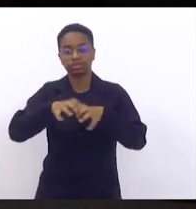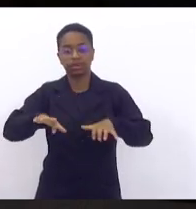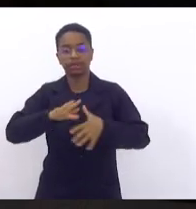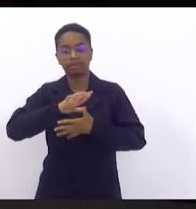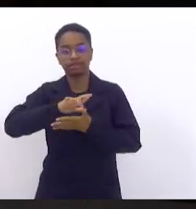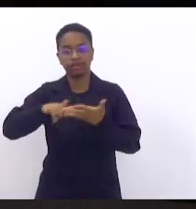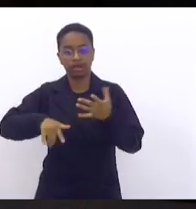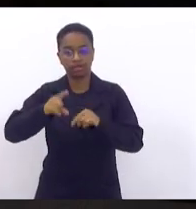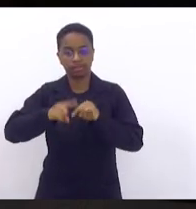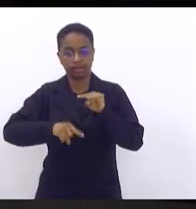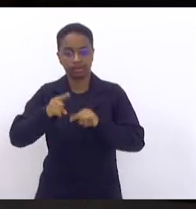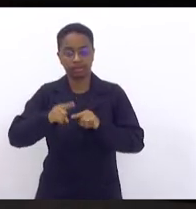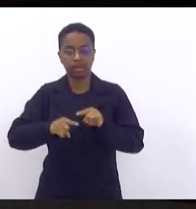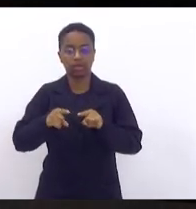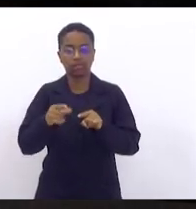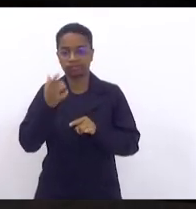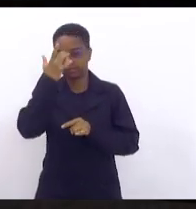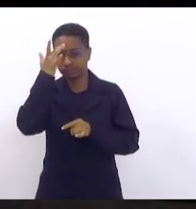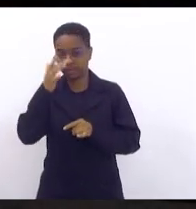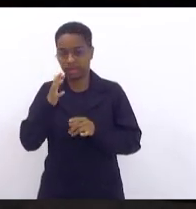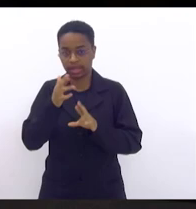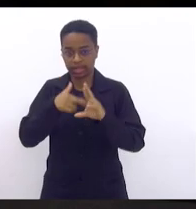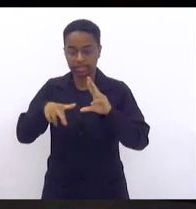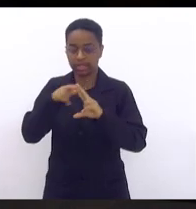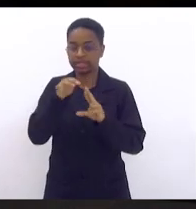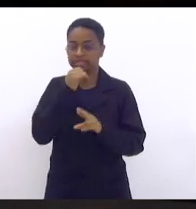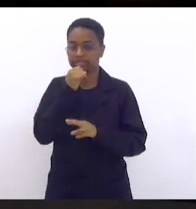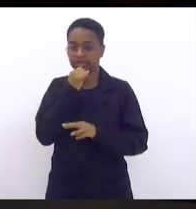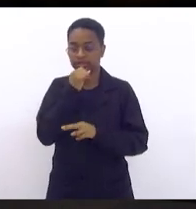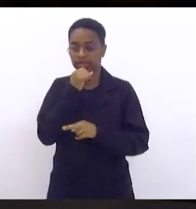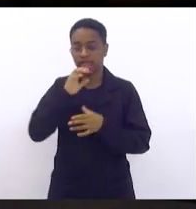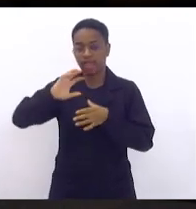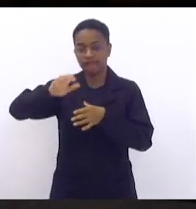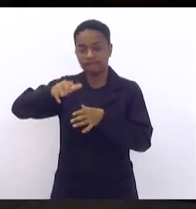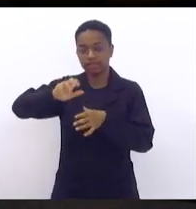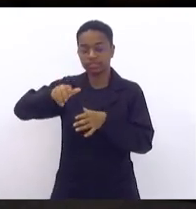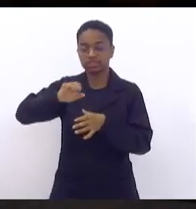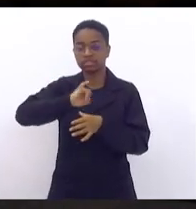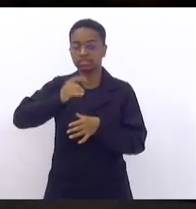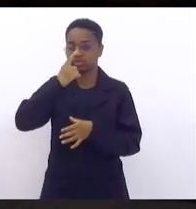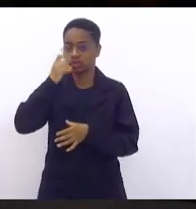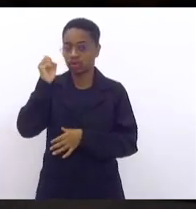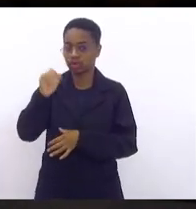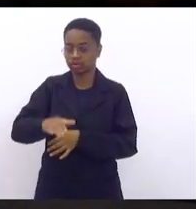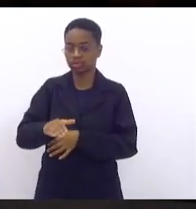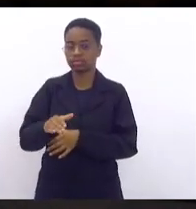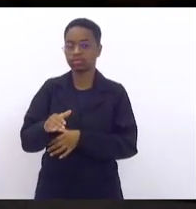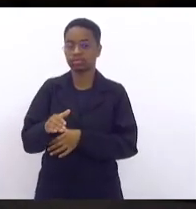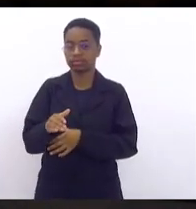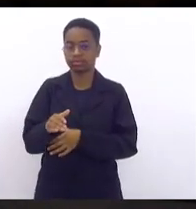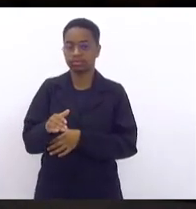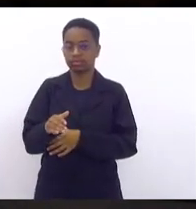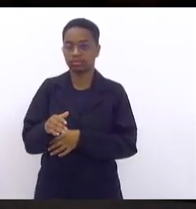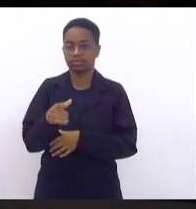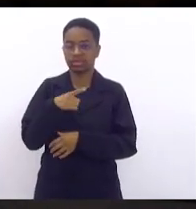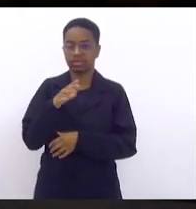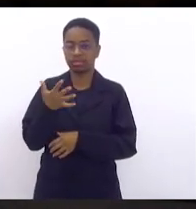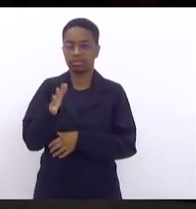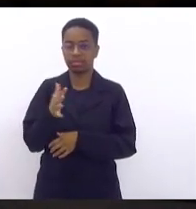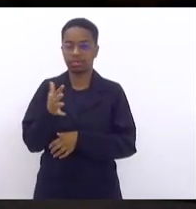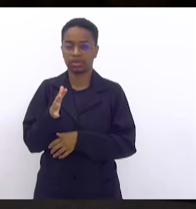facilitando muito a reciclagem exemplo o frasco de refrigerante quando jogado no lixo ele tem mais ou menos